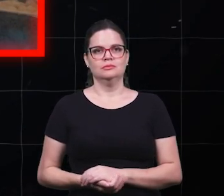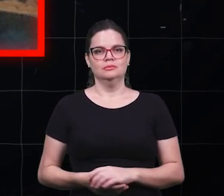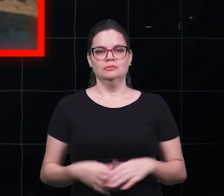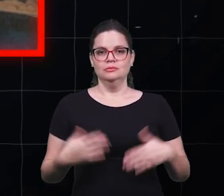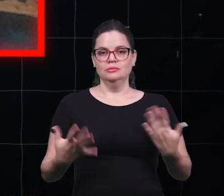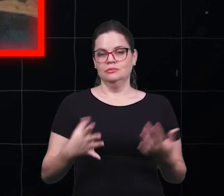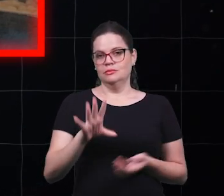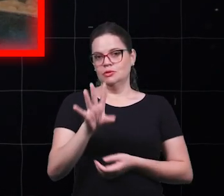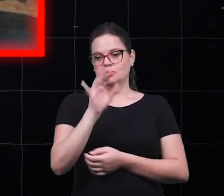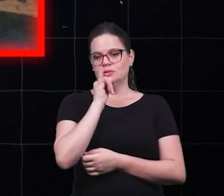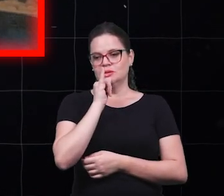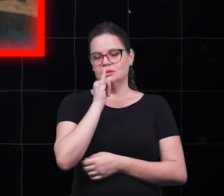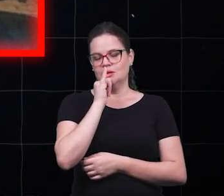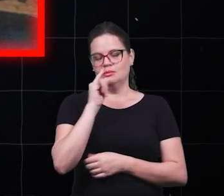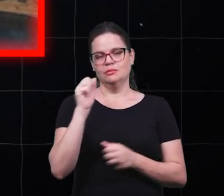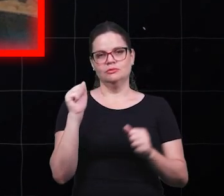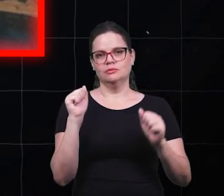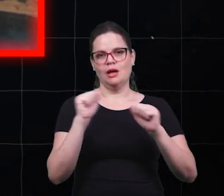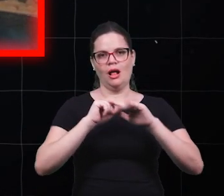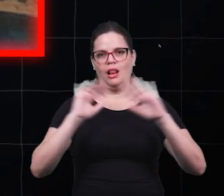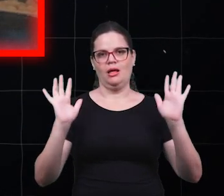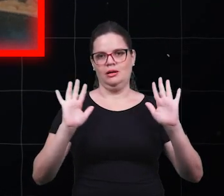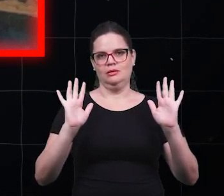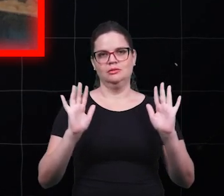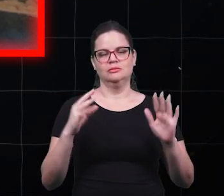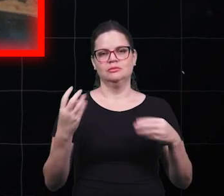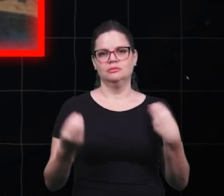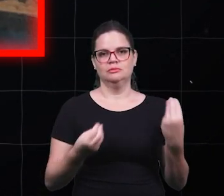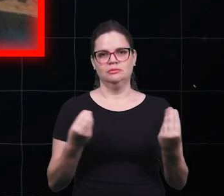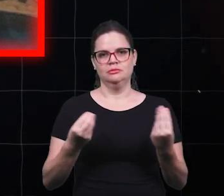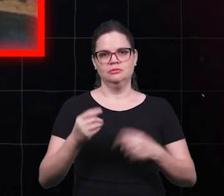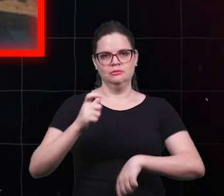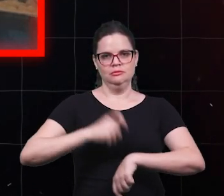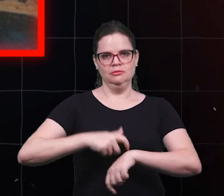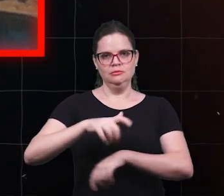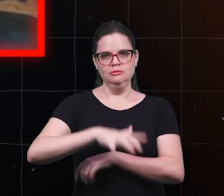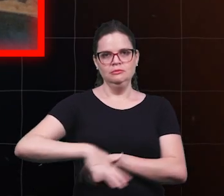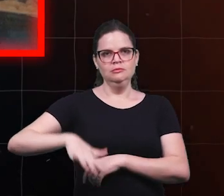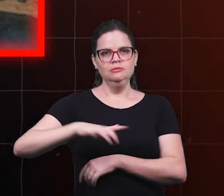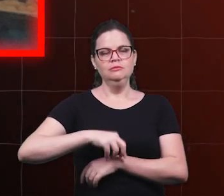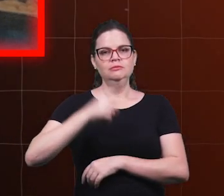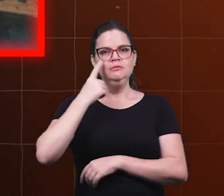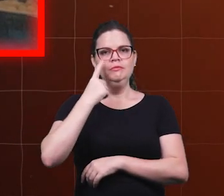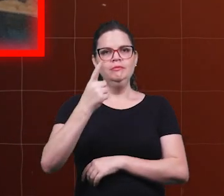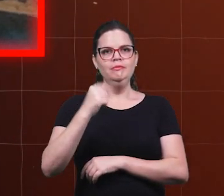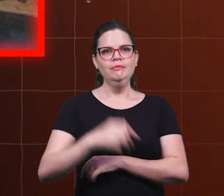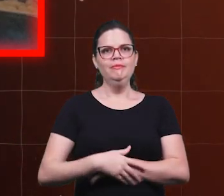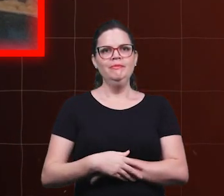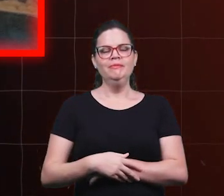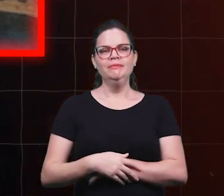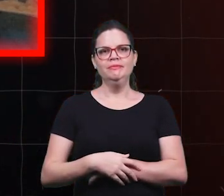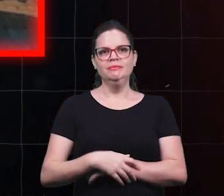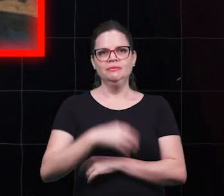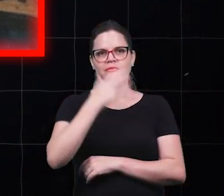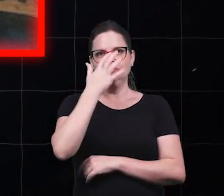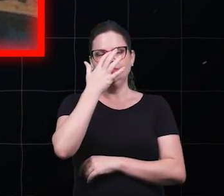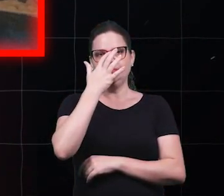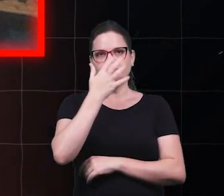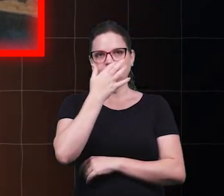exemplo claro dessa transcendência de Deus sobre o tempo está no episódio do malfeitor da cruz.